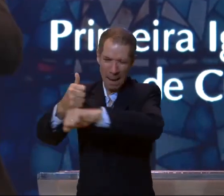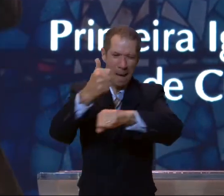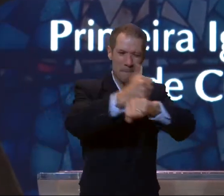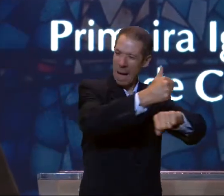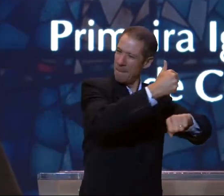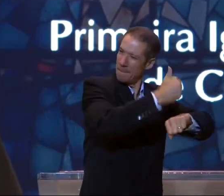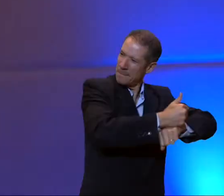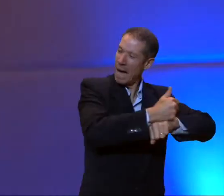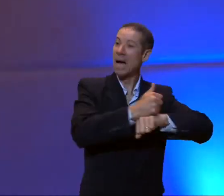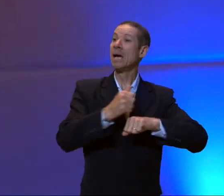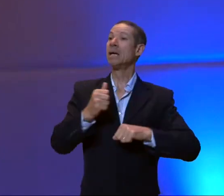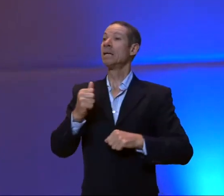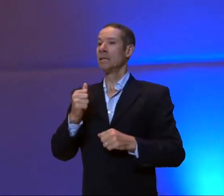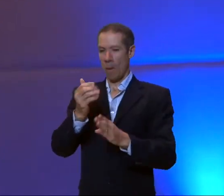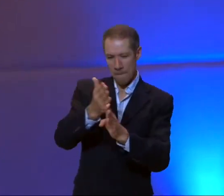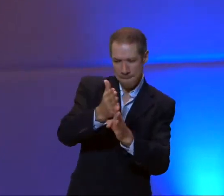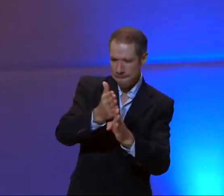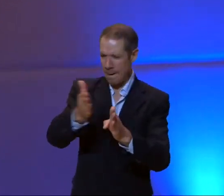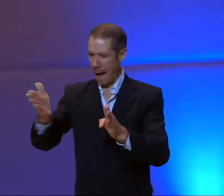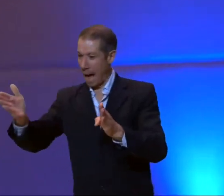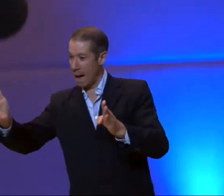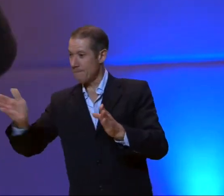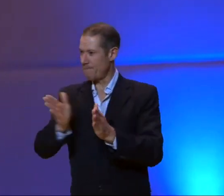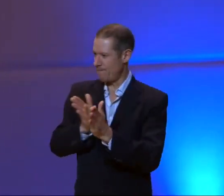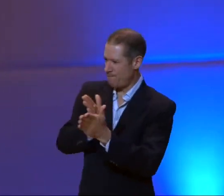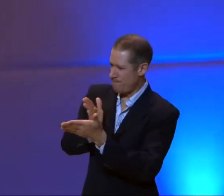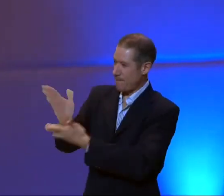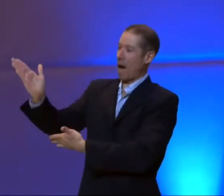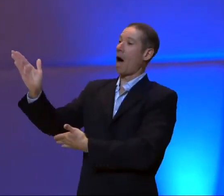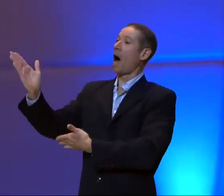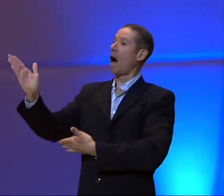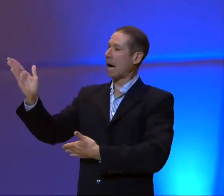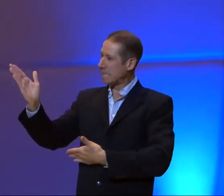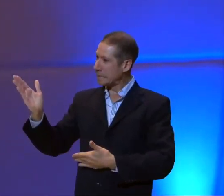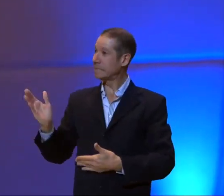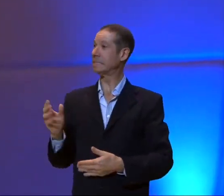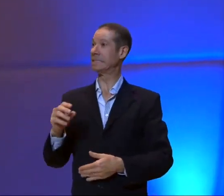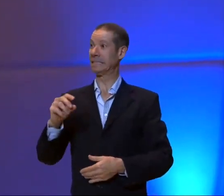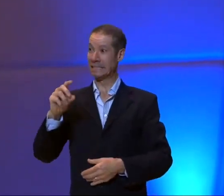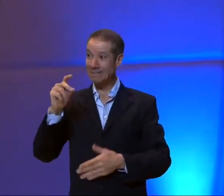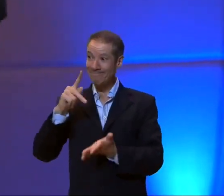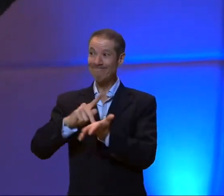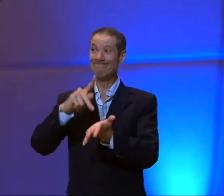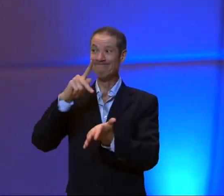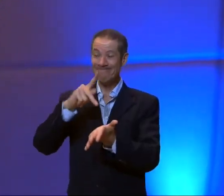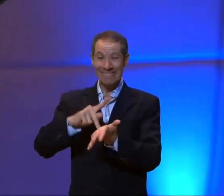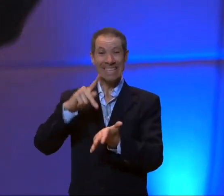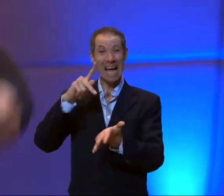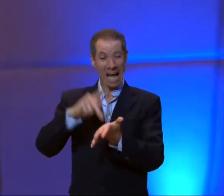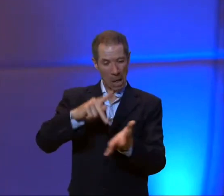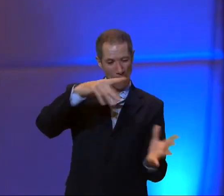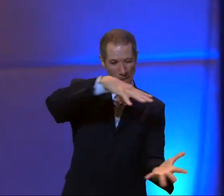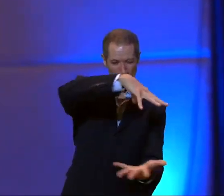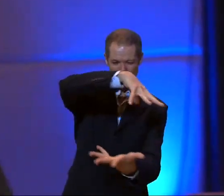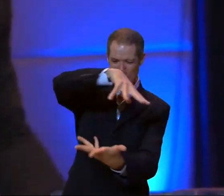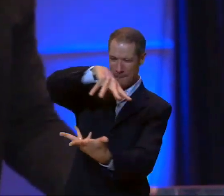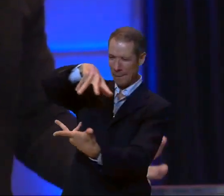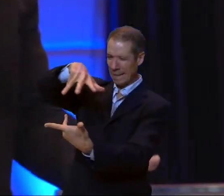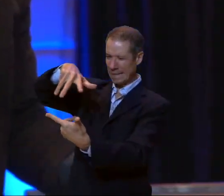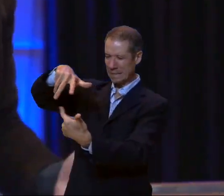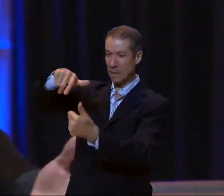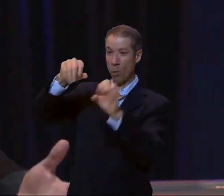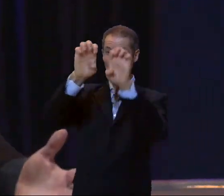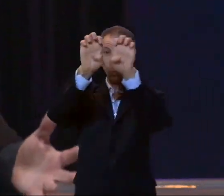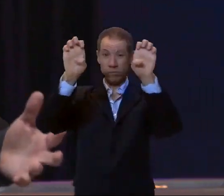que ele cruza fronteiras, que ele, sim, mexa com as estruturas dessa terra.